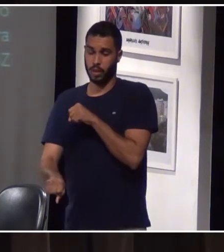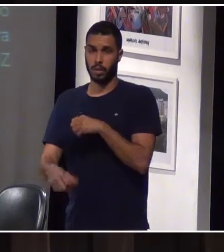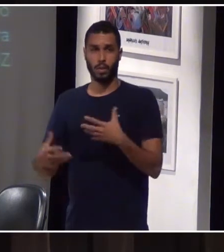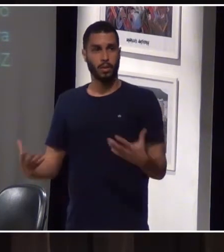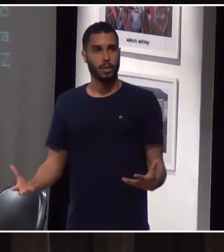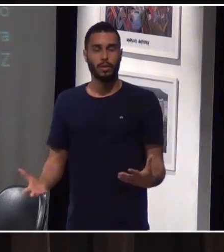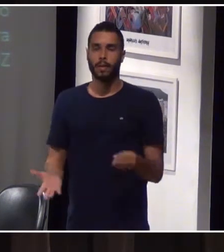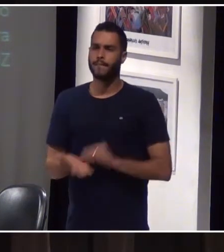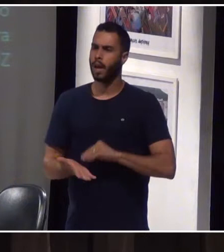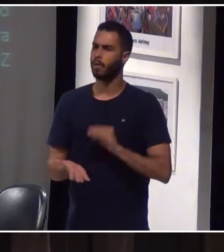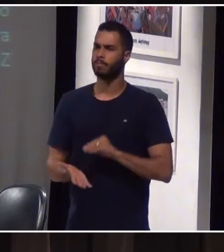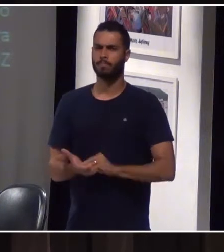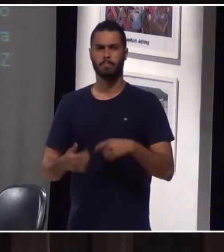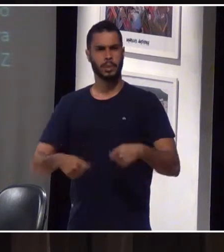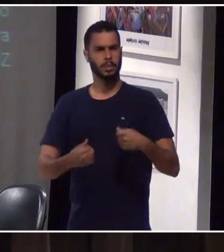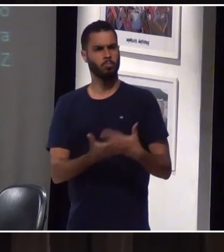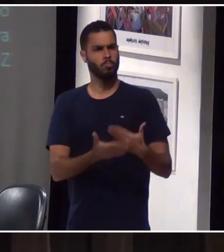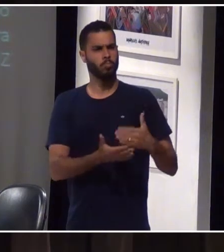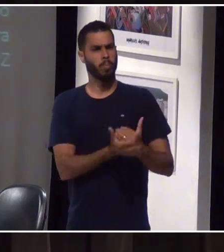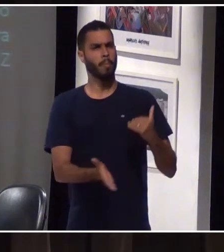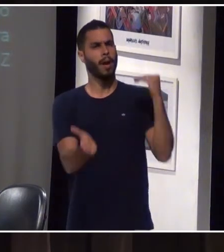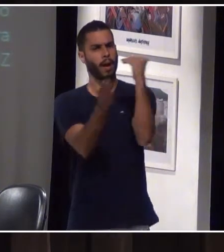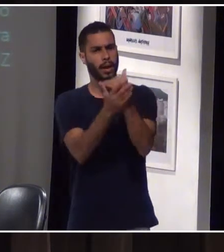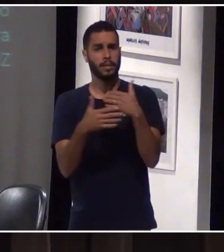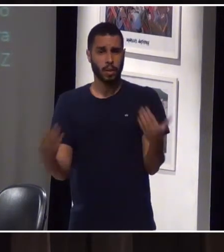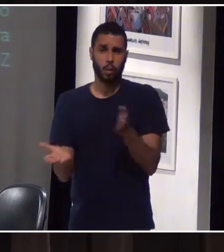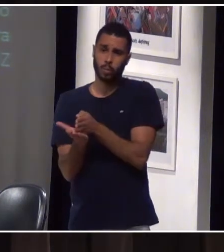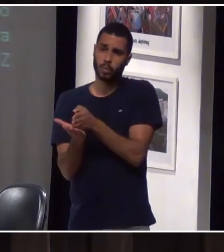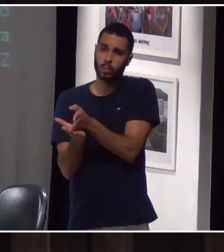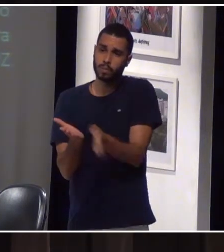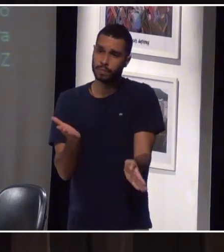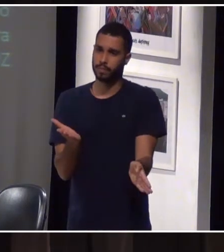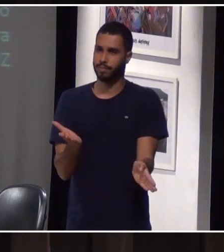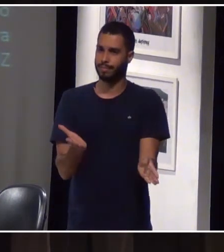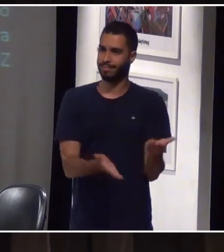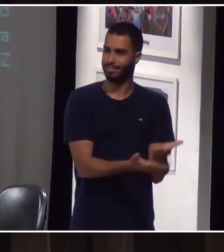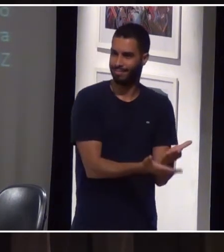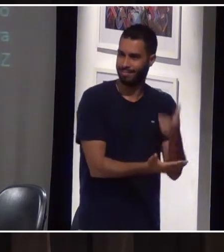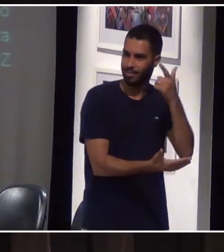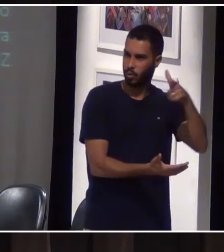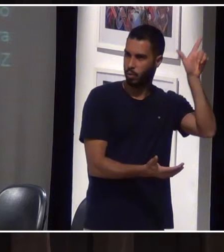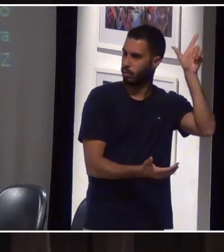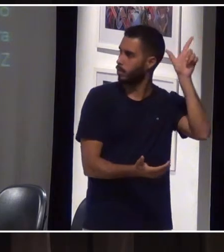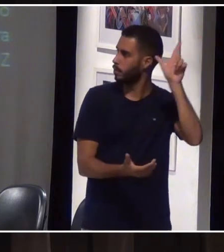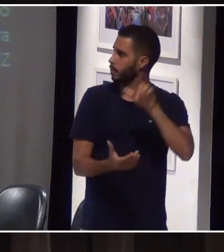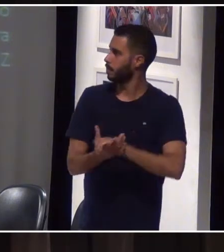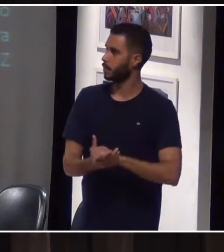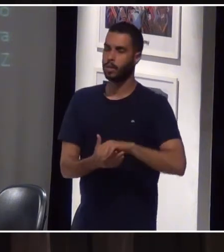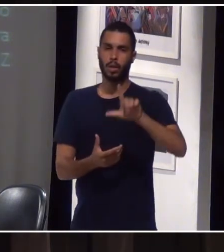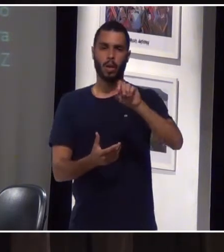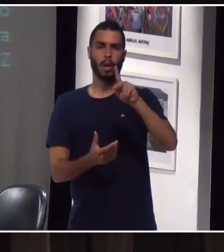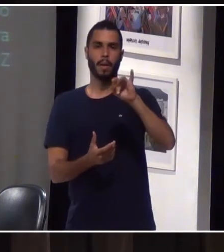precisaram investir em outros níveis de formação, e estão investindo ainda, né? Mas, então, Lopes Ruiz